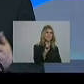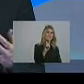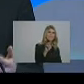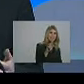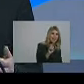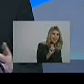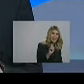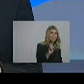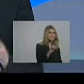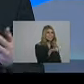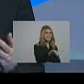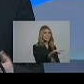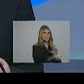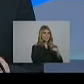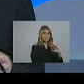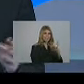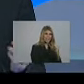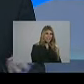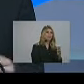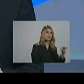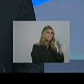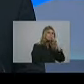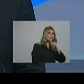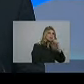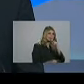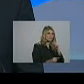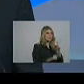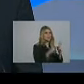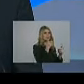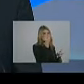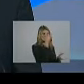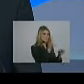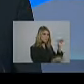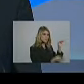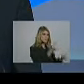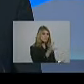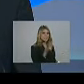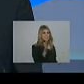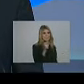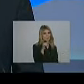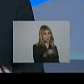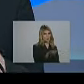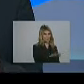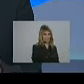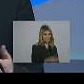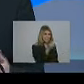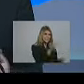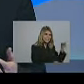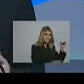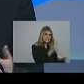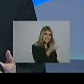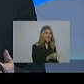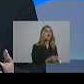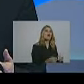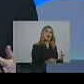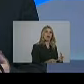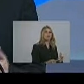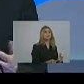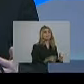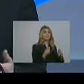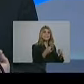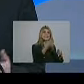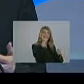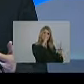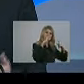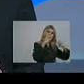nas creches. A evasão do último ano foram de 60 mil crianças da rede pública. É preciso humanizar o Rio. É por isso